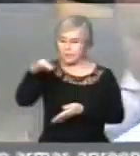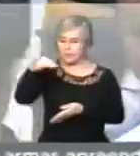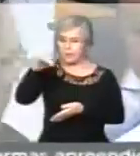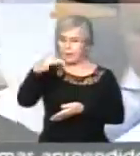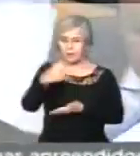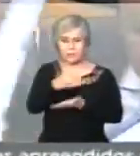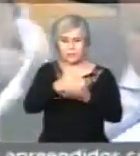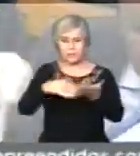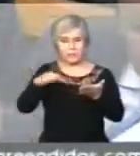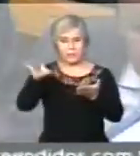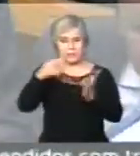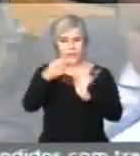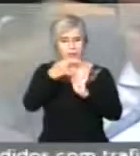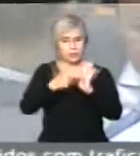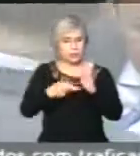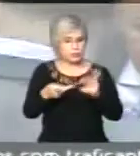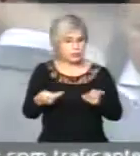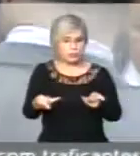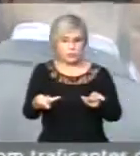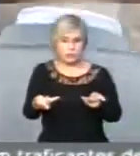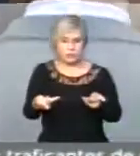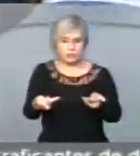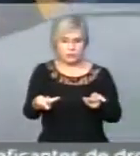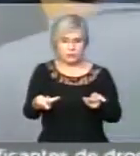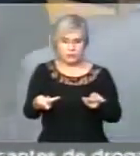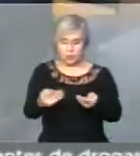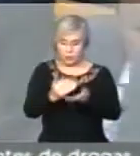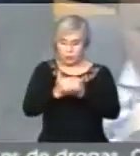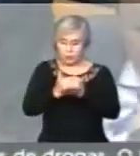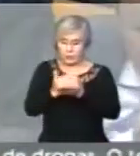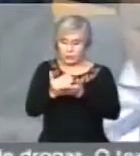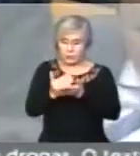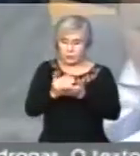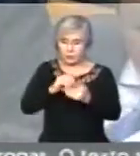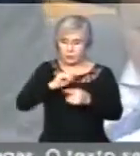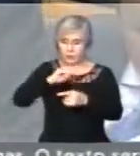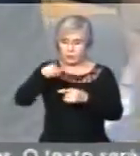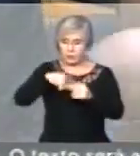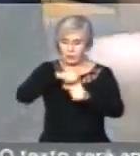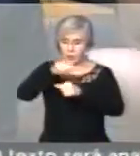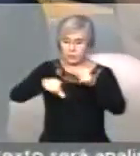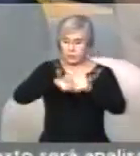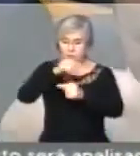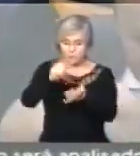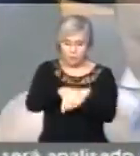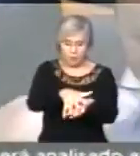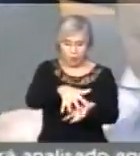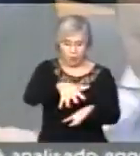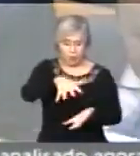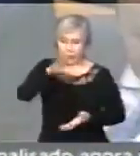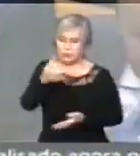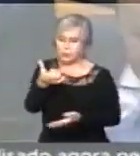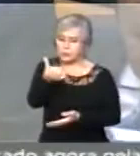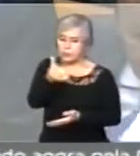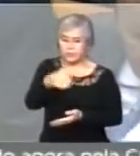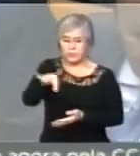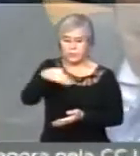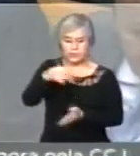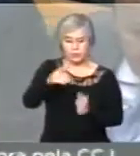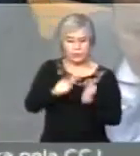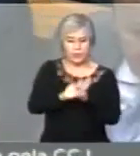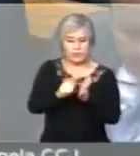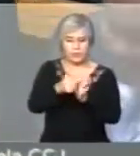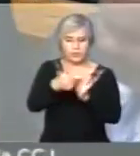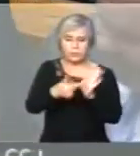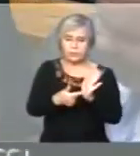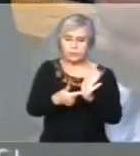meia página de projeto e se transformou em 16 páginas de projeto. Uma arca de